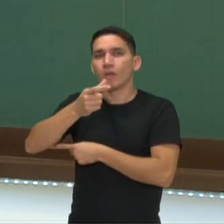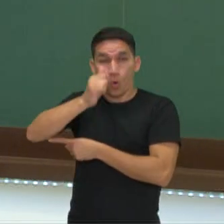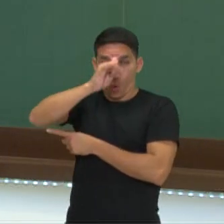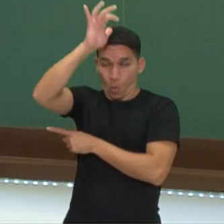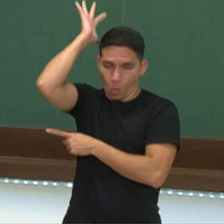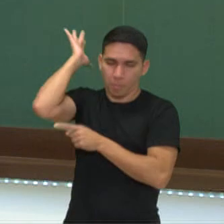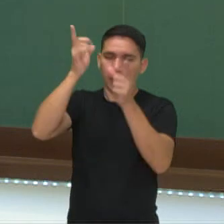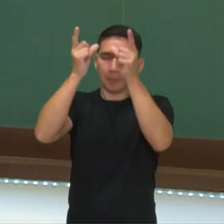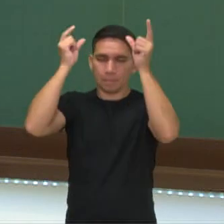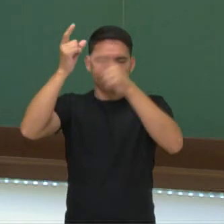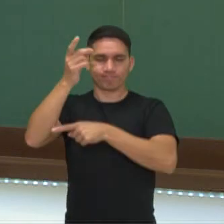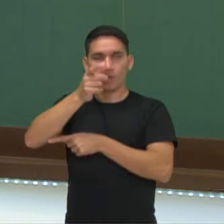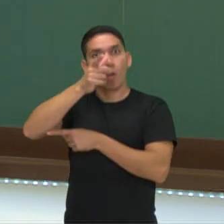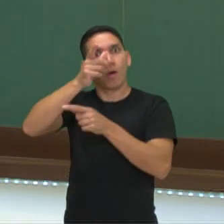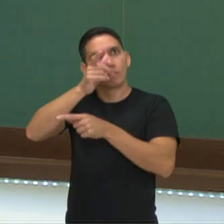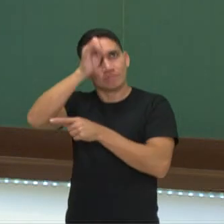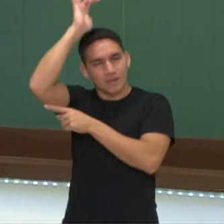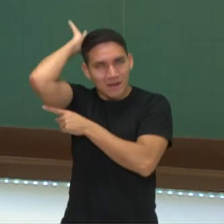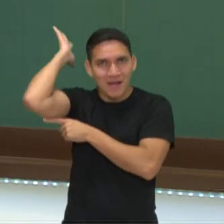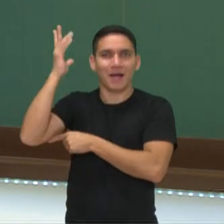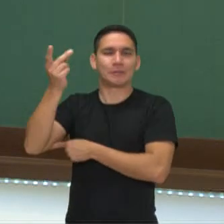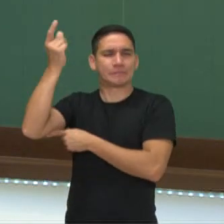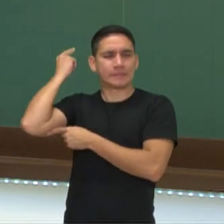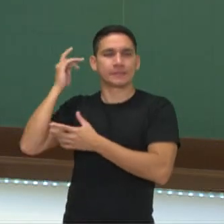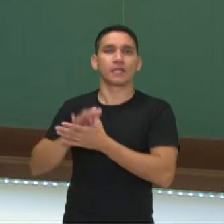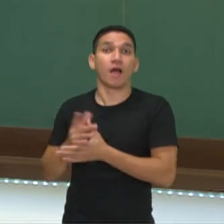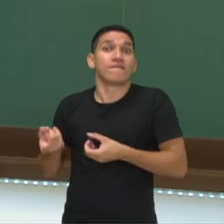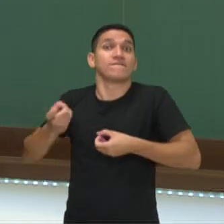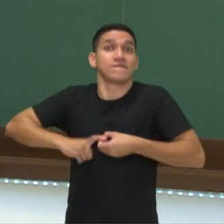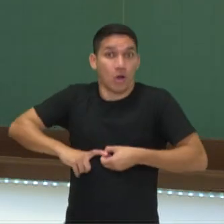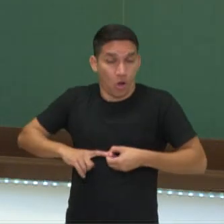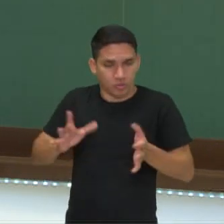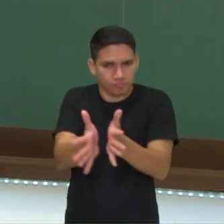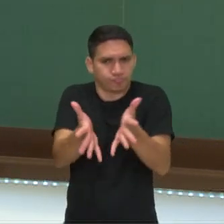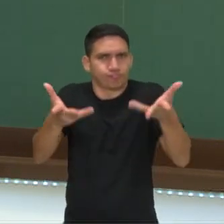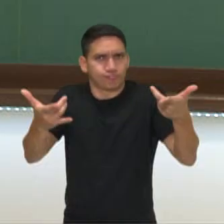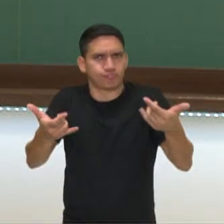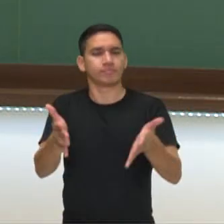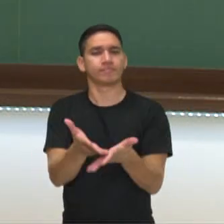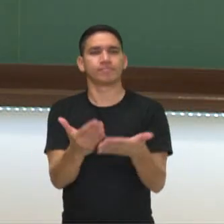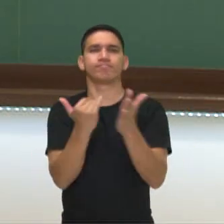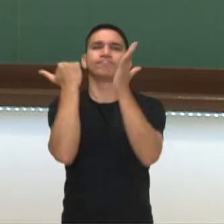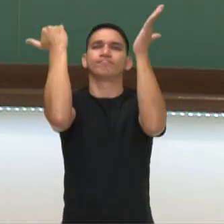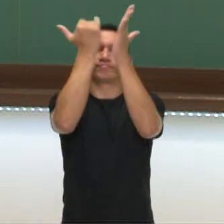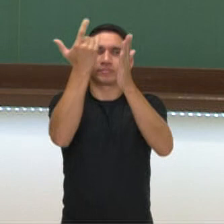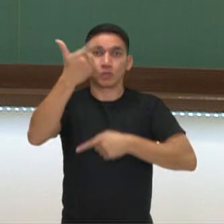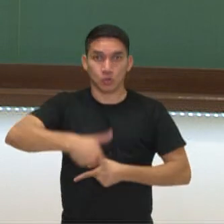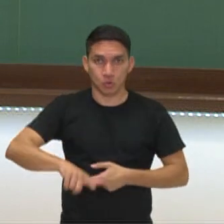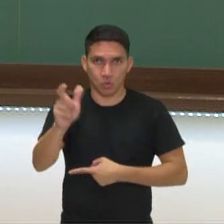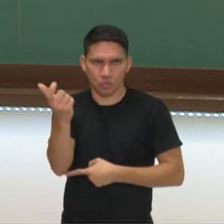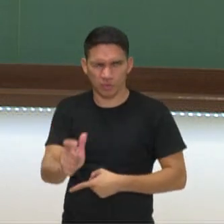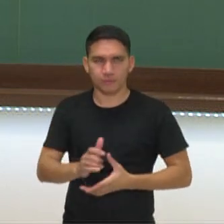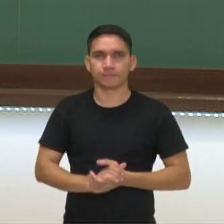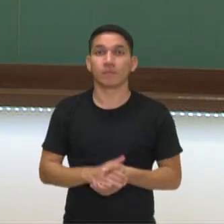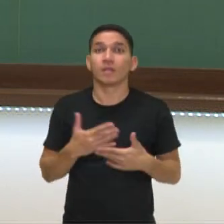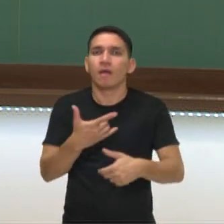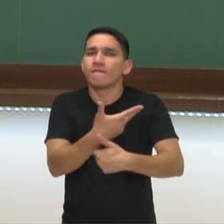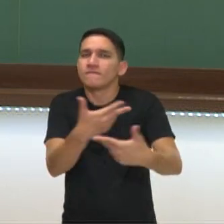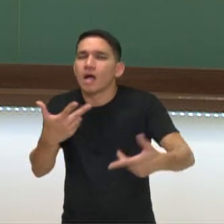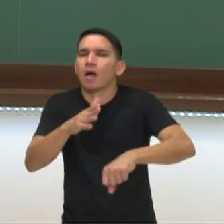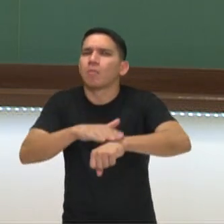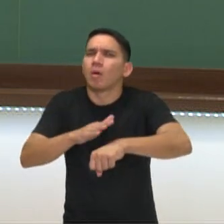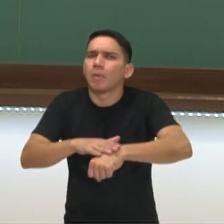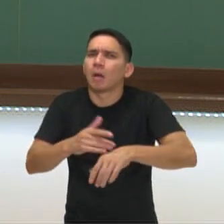governos fascistas, a ideia da volta a um passado glorioso. E ele, em vários e diversos, na maior parte dos momentos,